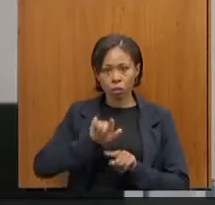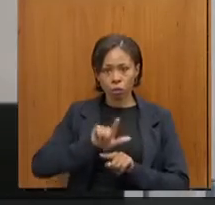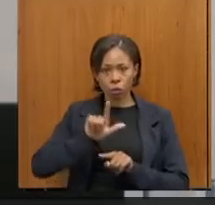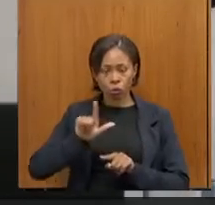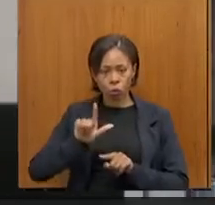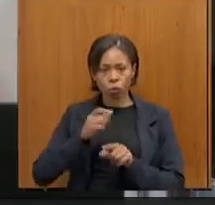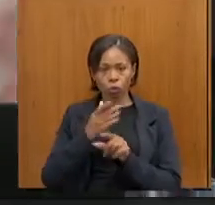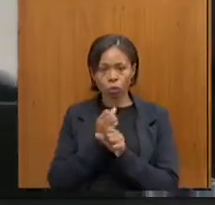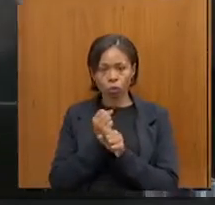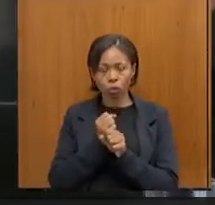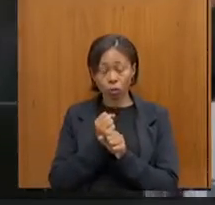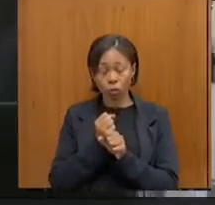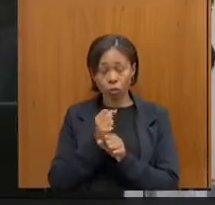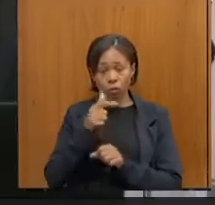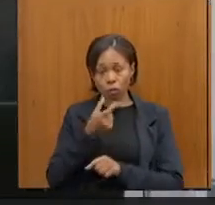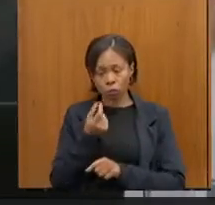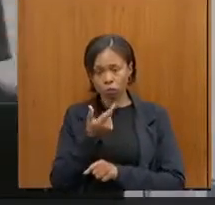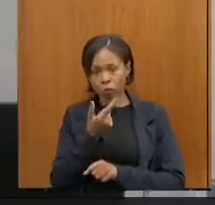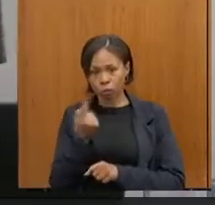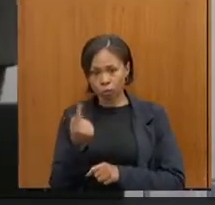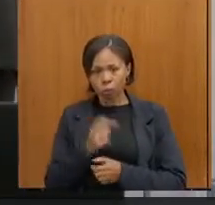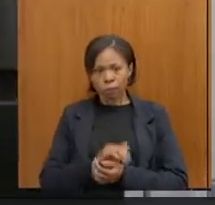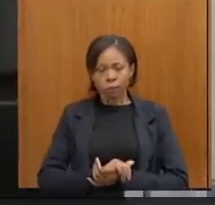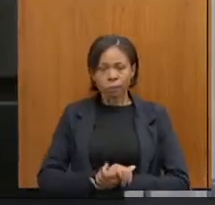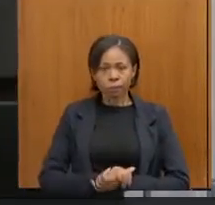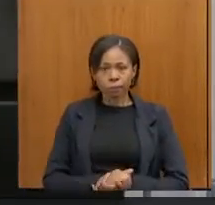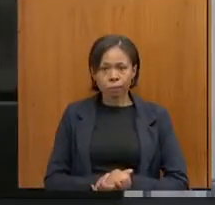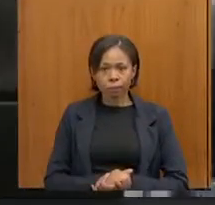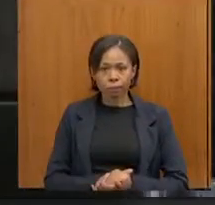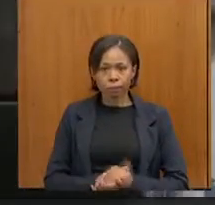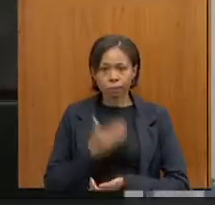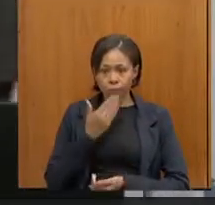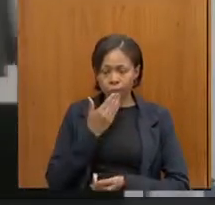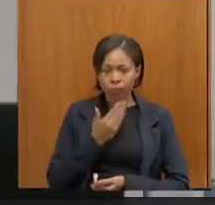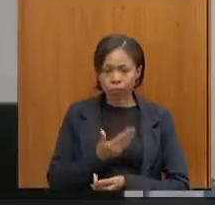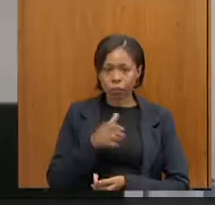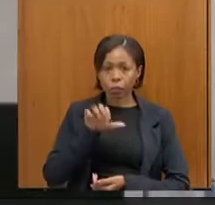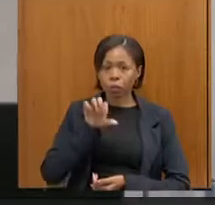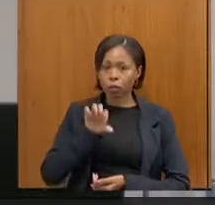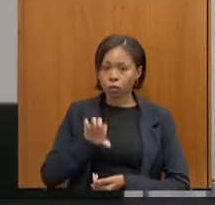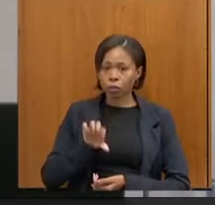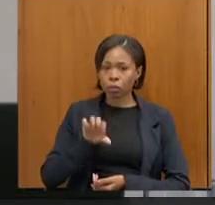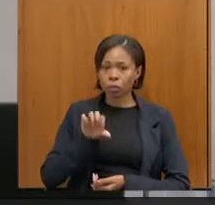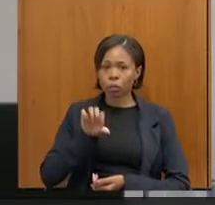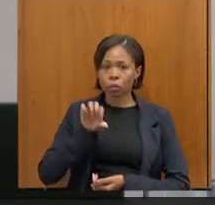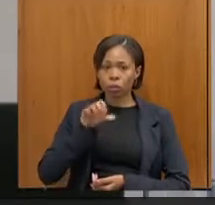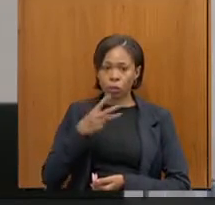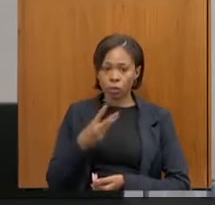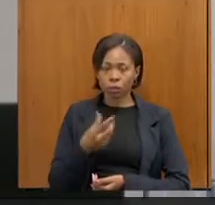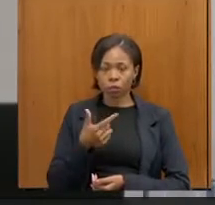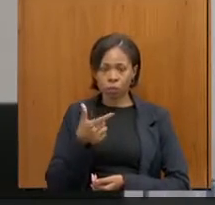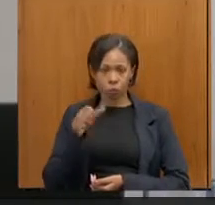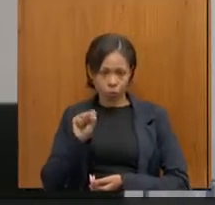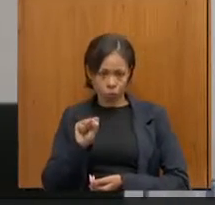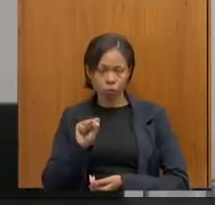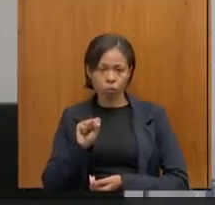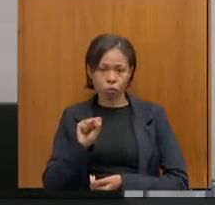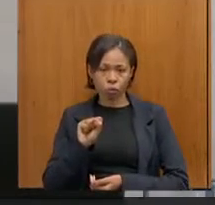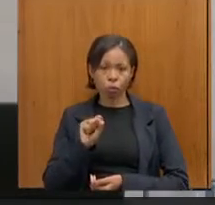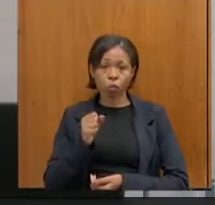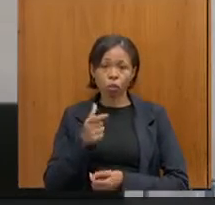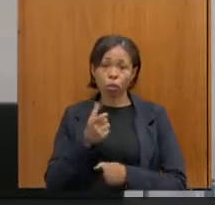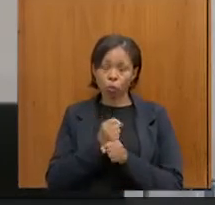mil e vinte e um deputado André Quintão o requerimento comissão 9.328 requer